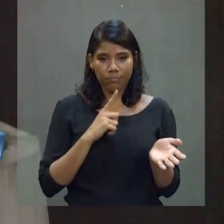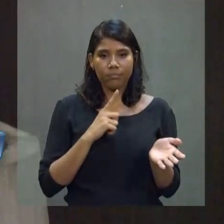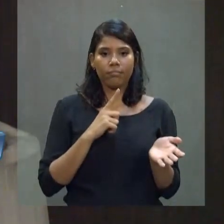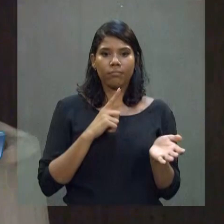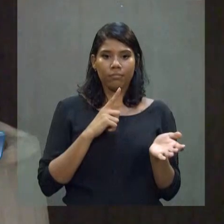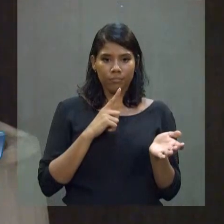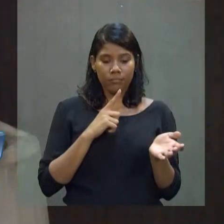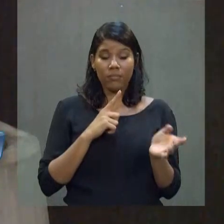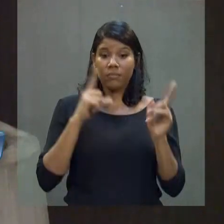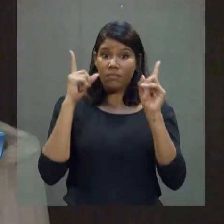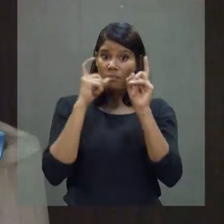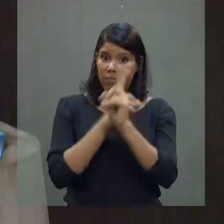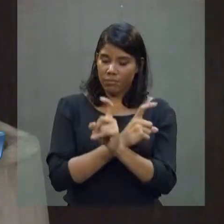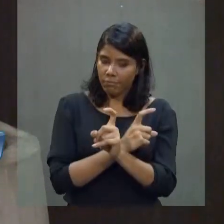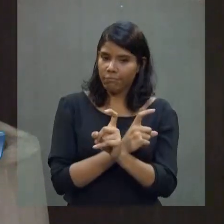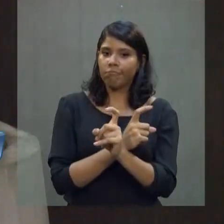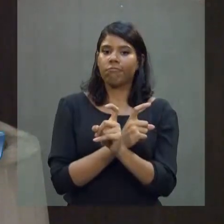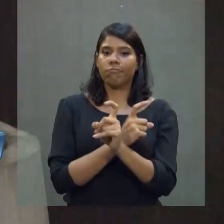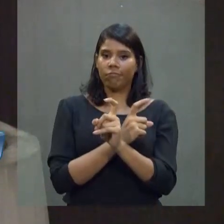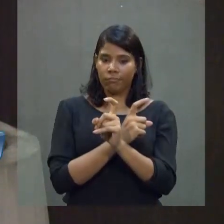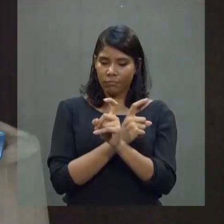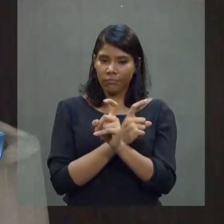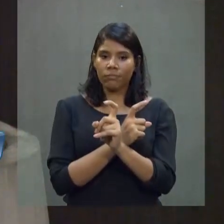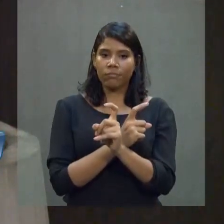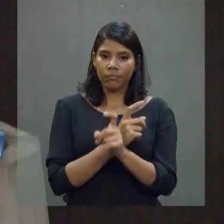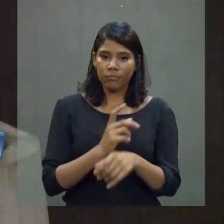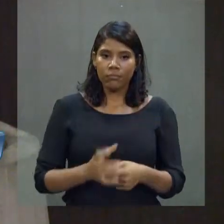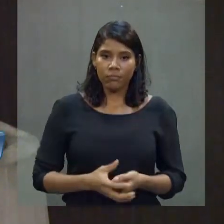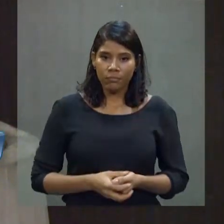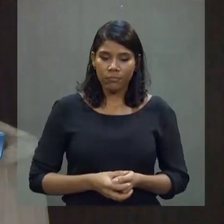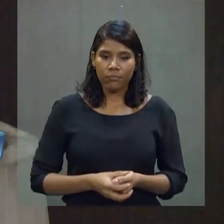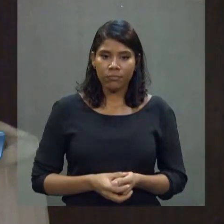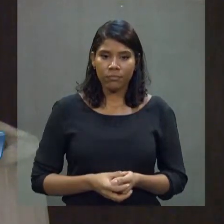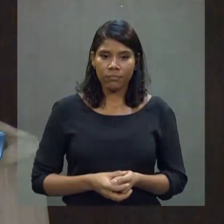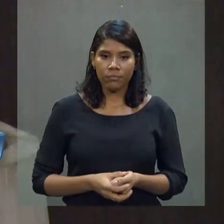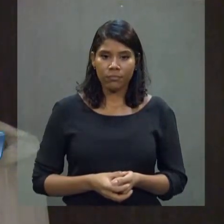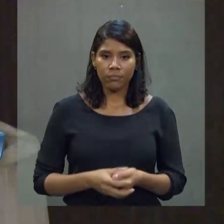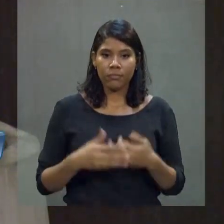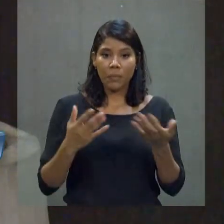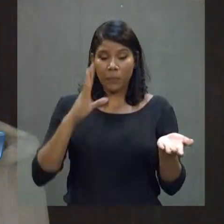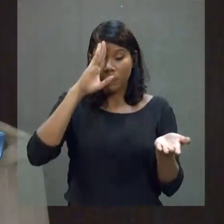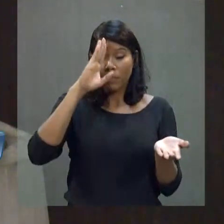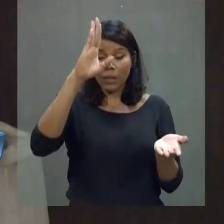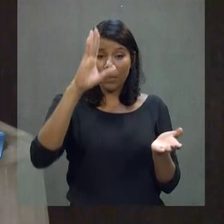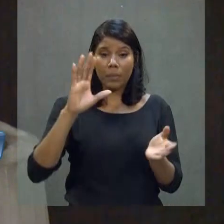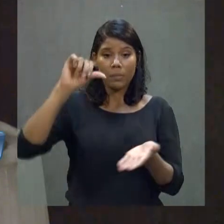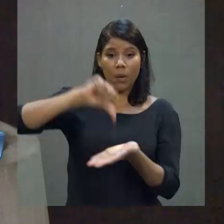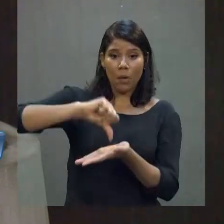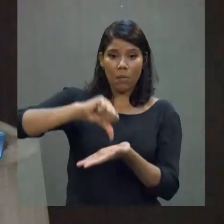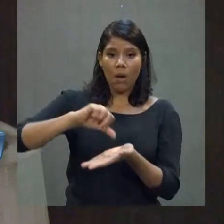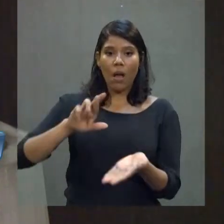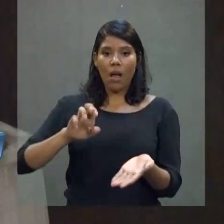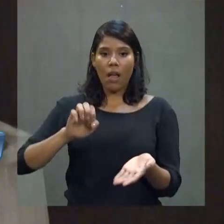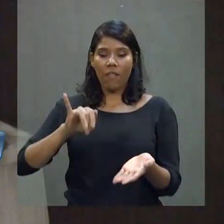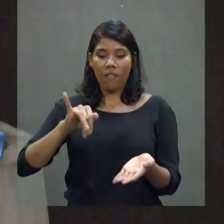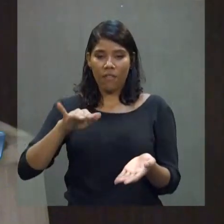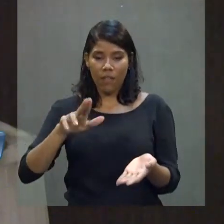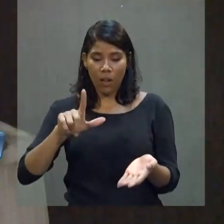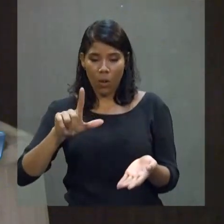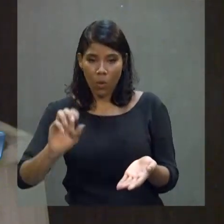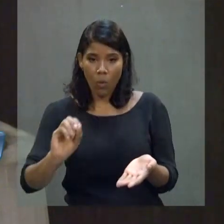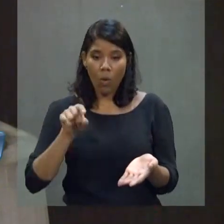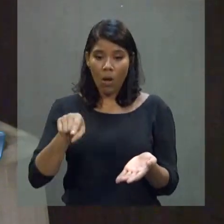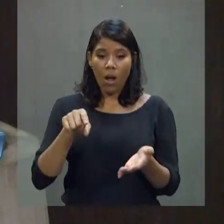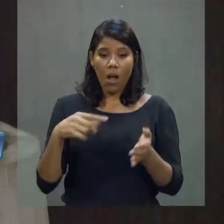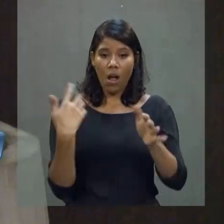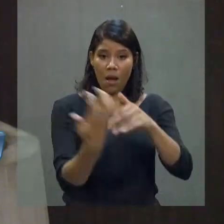caráter delicado, estratégico e essencial dessas unidades, em especial as unidades de produção e de refino, para que essas unidades